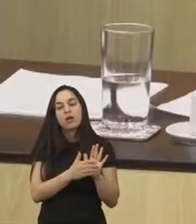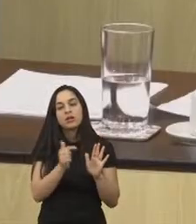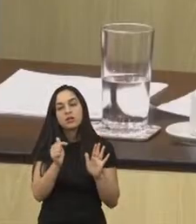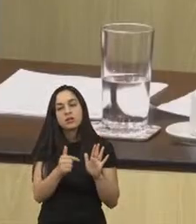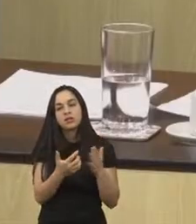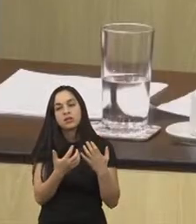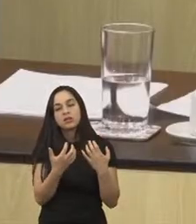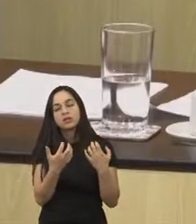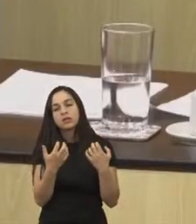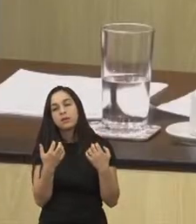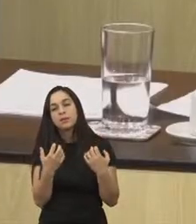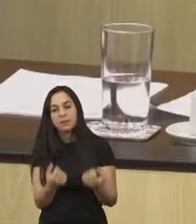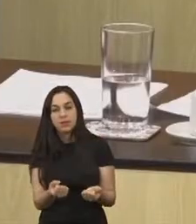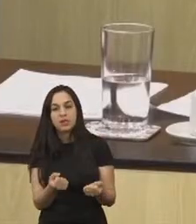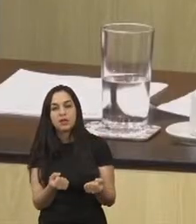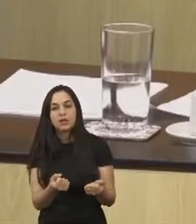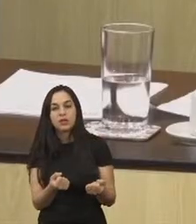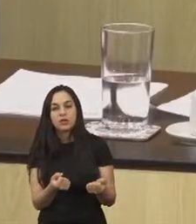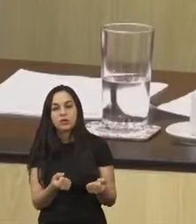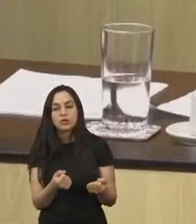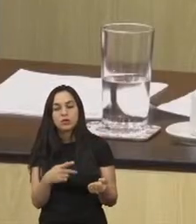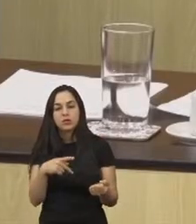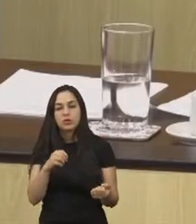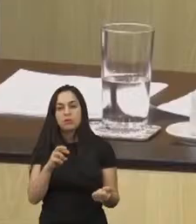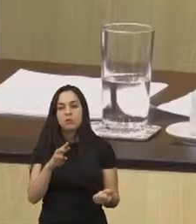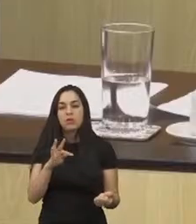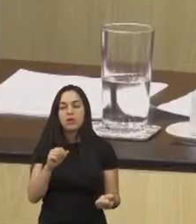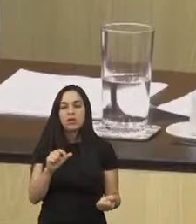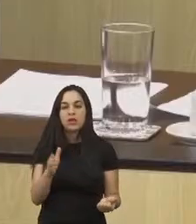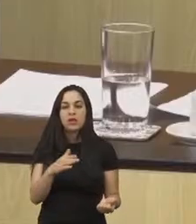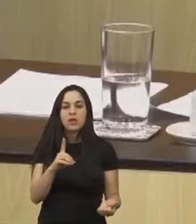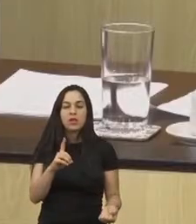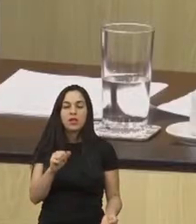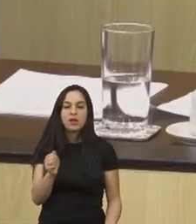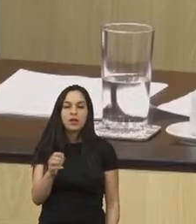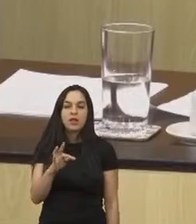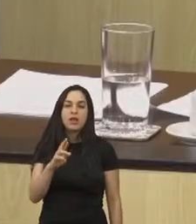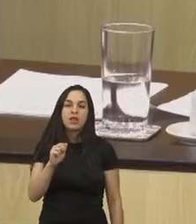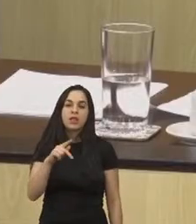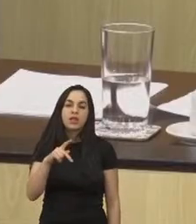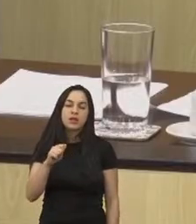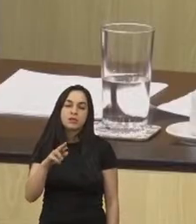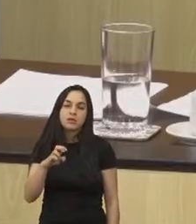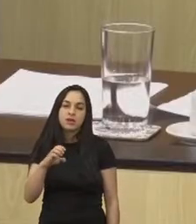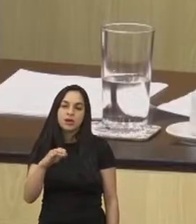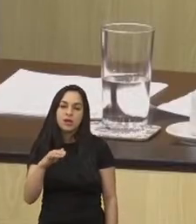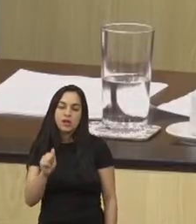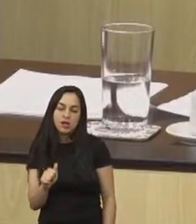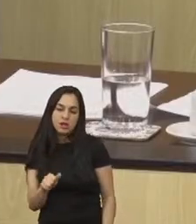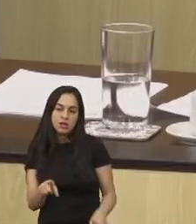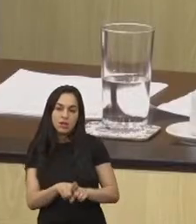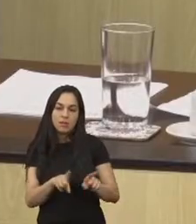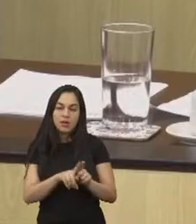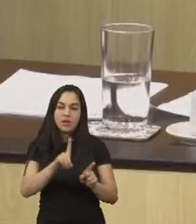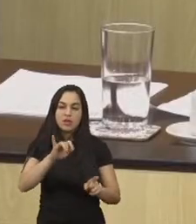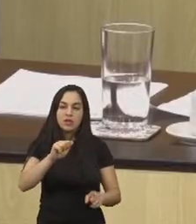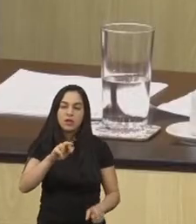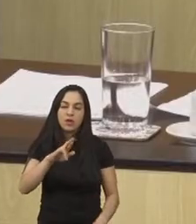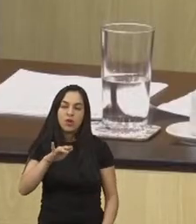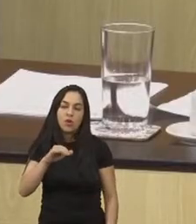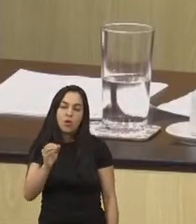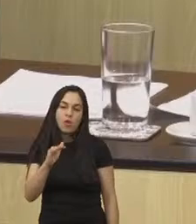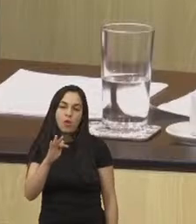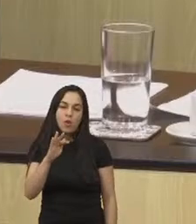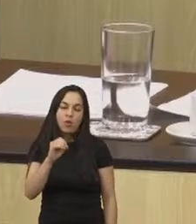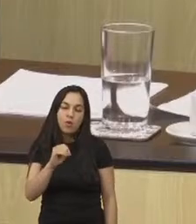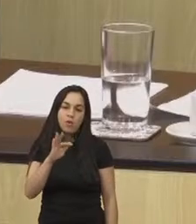doações recebidas no portal da transparência e no Diário Oficial e a possibilidade de reconhecimento